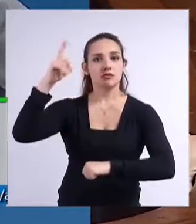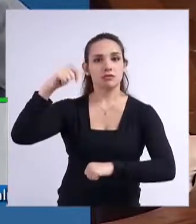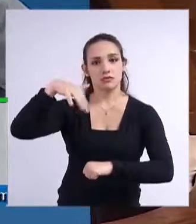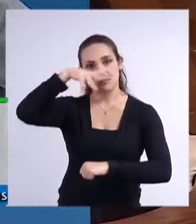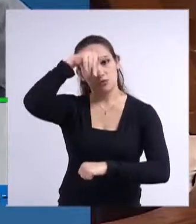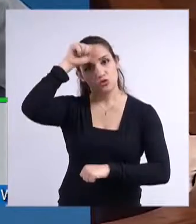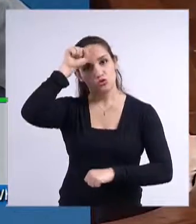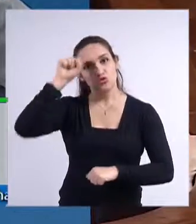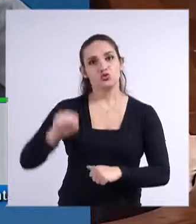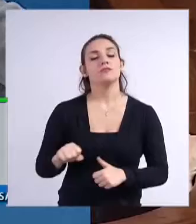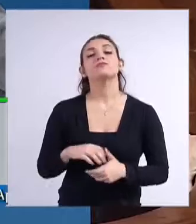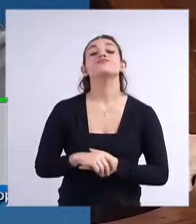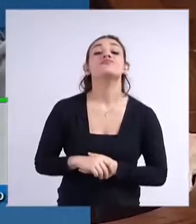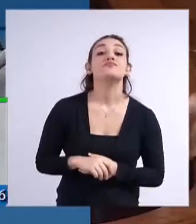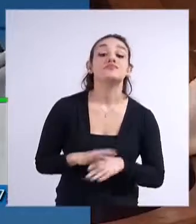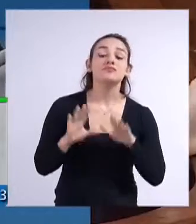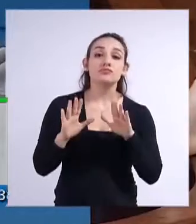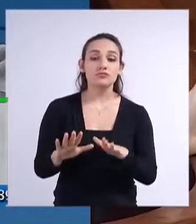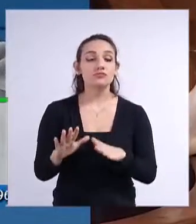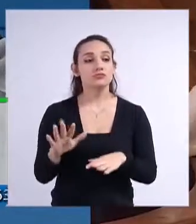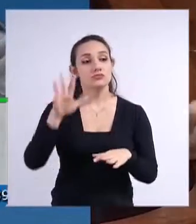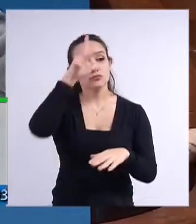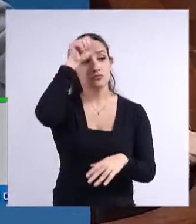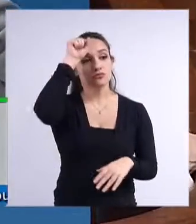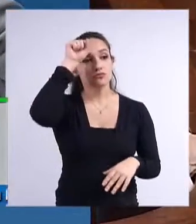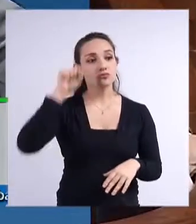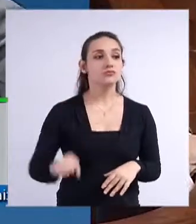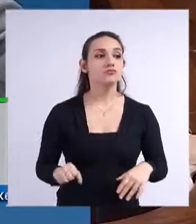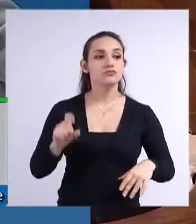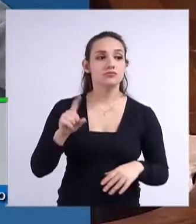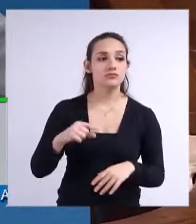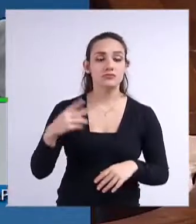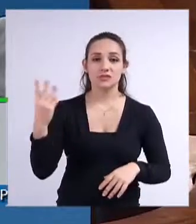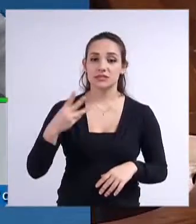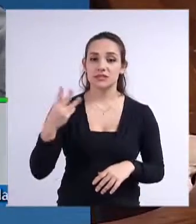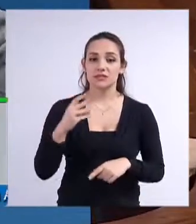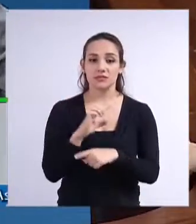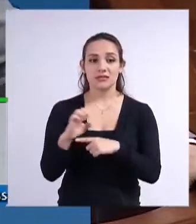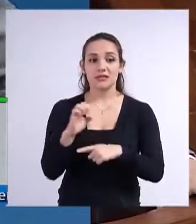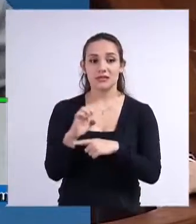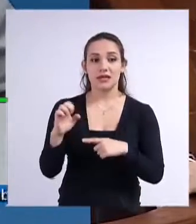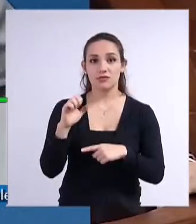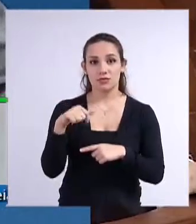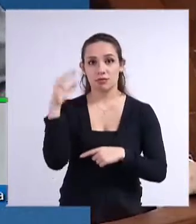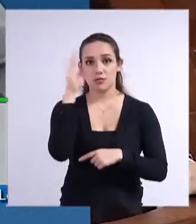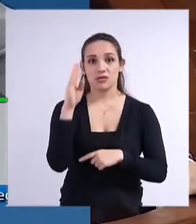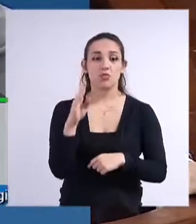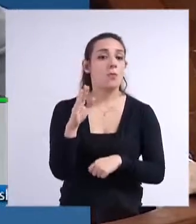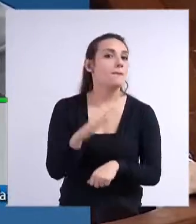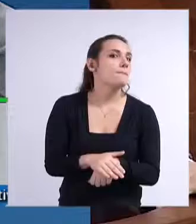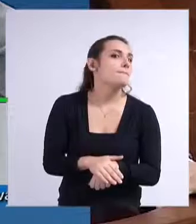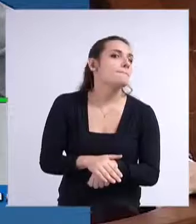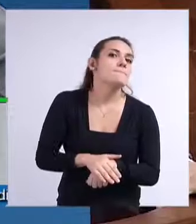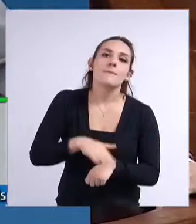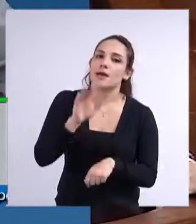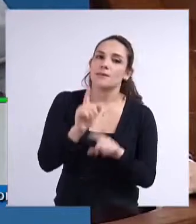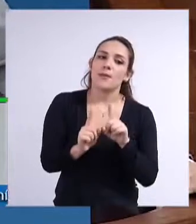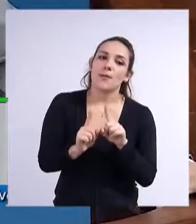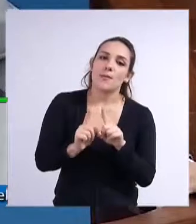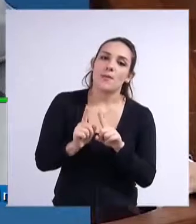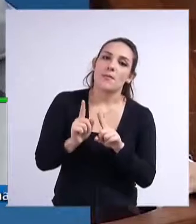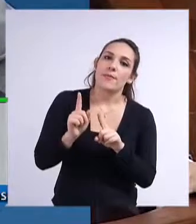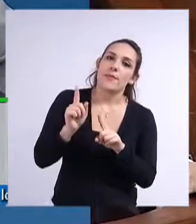Sul. Mato Grosso do Sul é o terceiro estado da federação com maior incidência